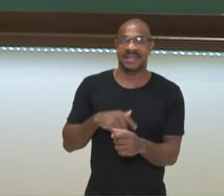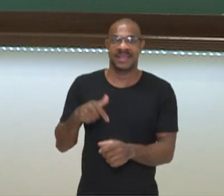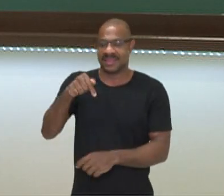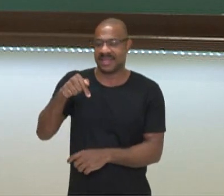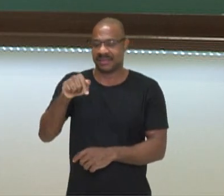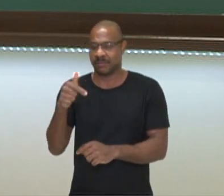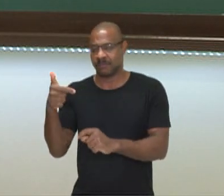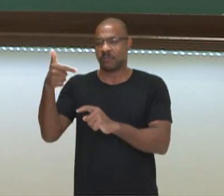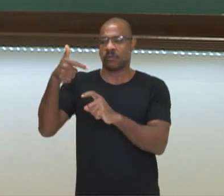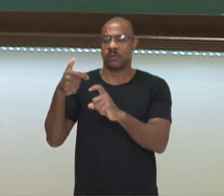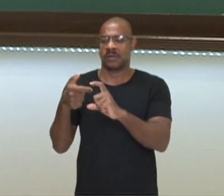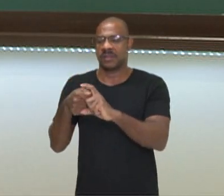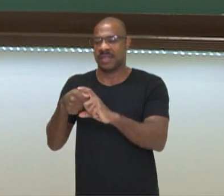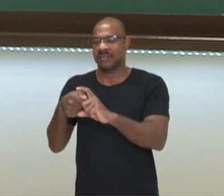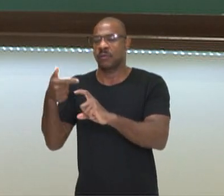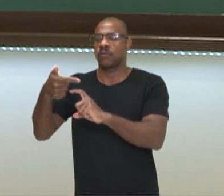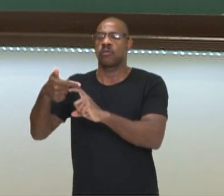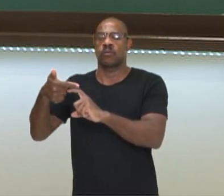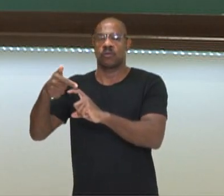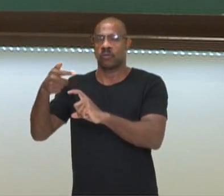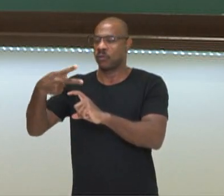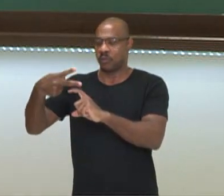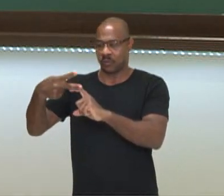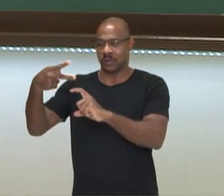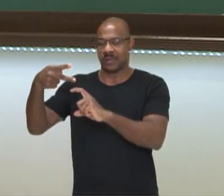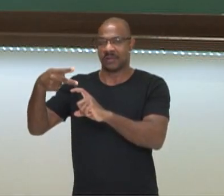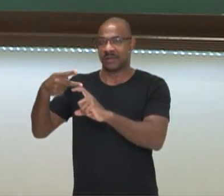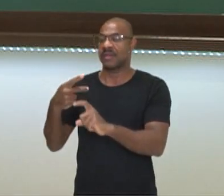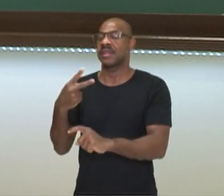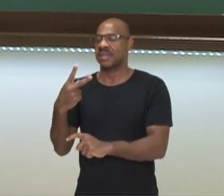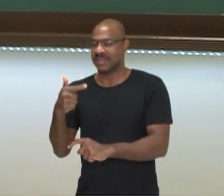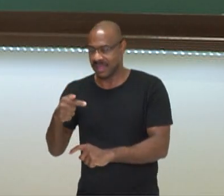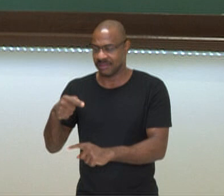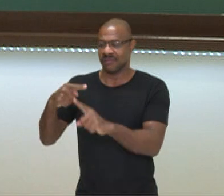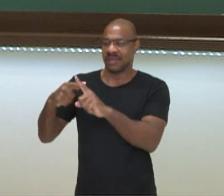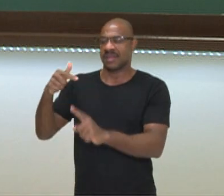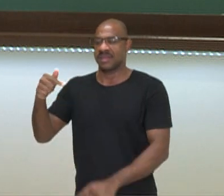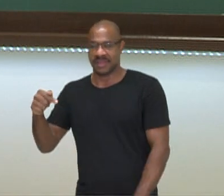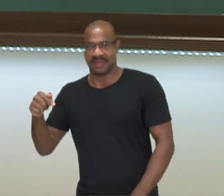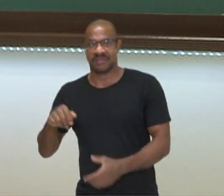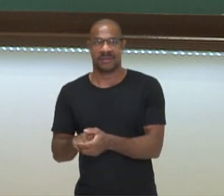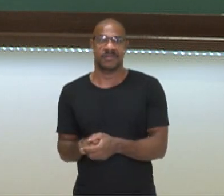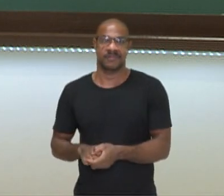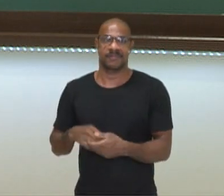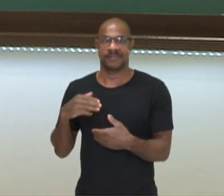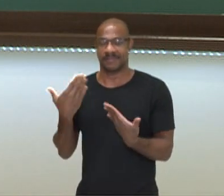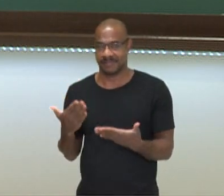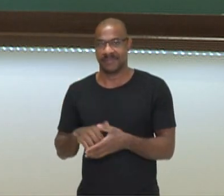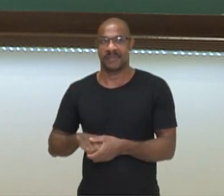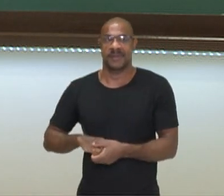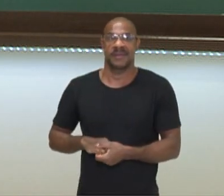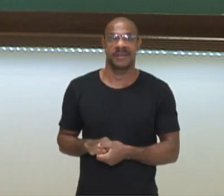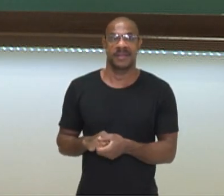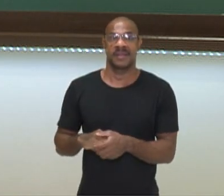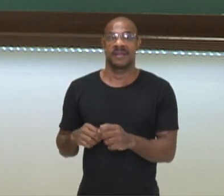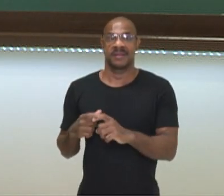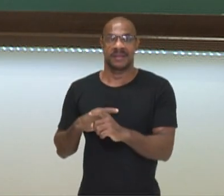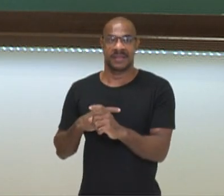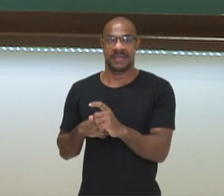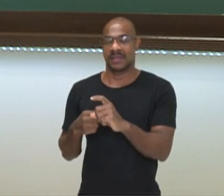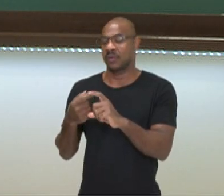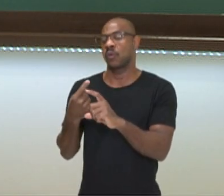7 ao quadrado, vou fazer 7 vezes 7. Se aqui eu tenho 1 ao cubo, eu vou fazer 1 vezes 1 vezes